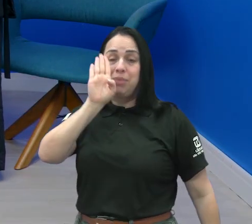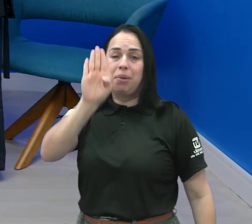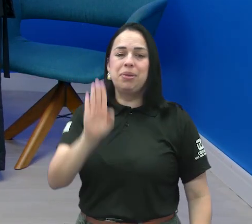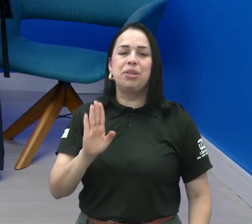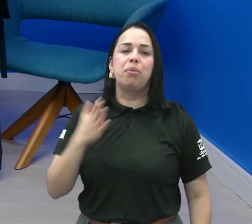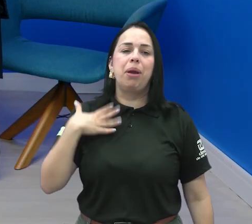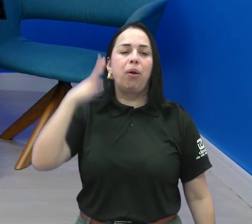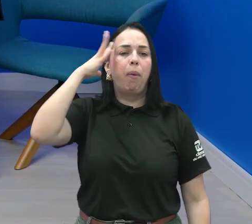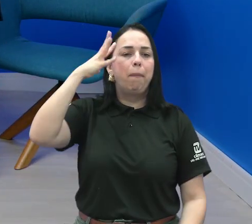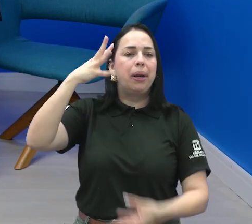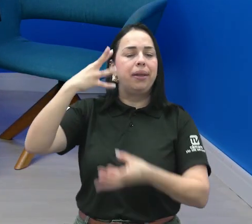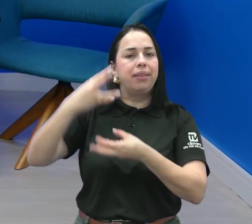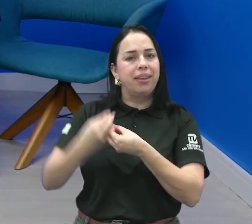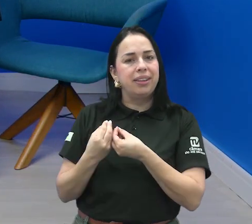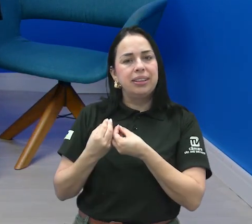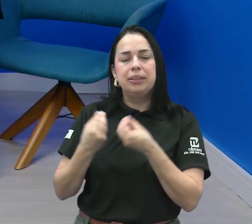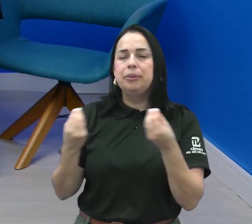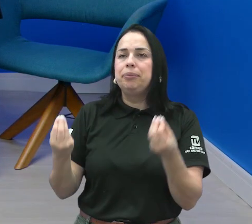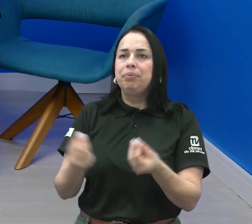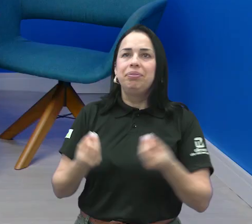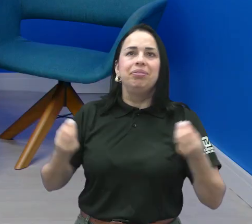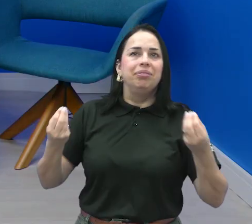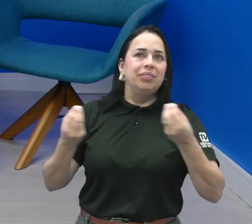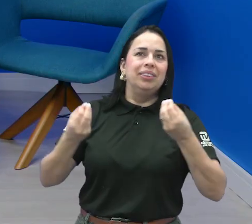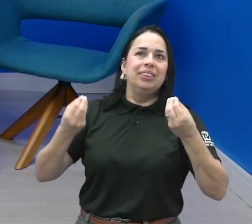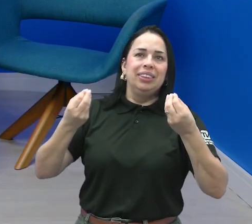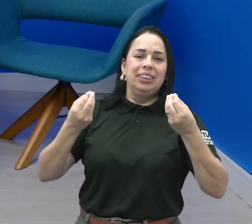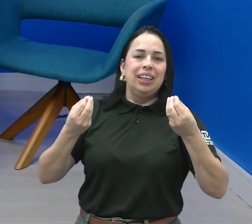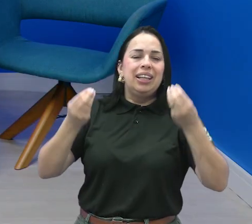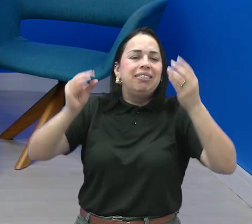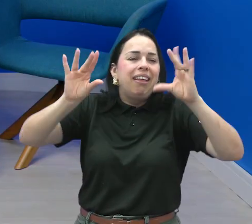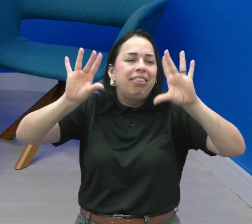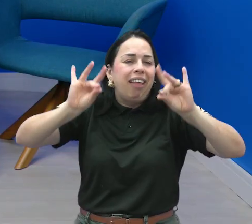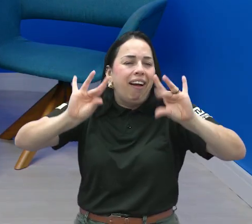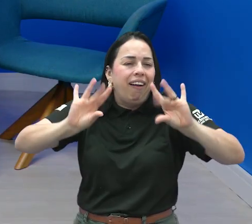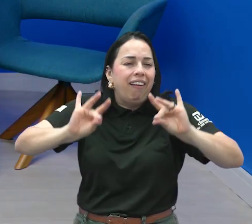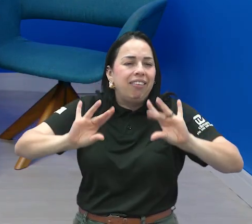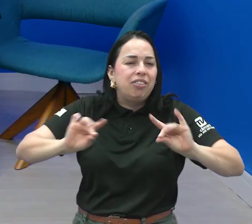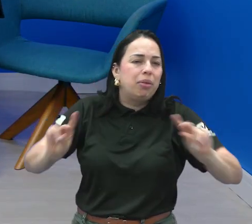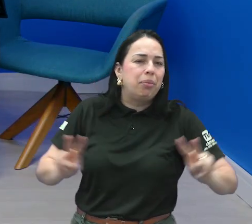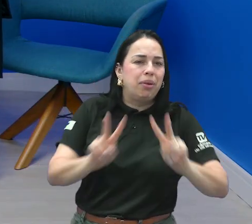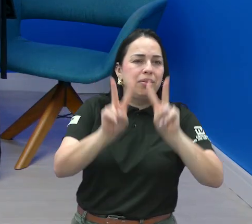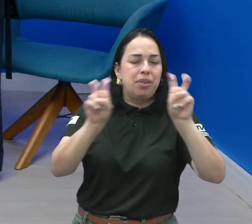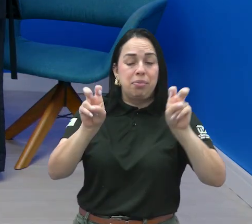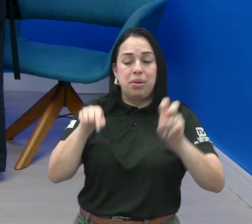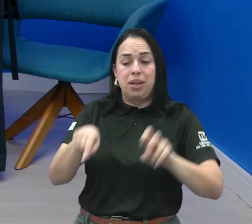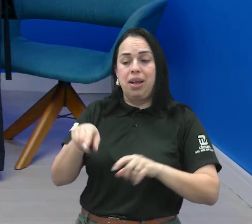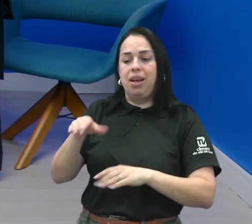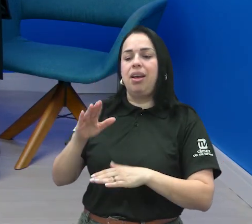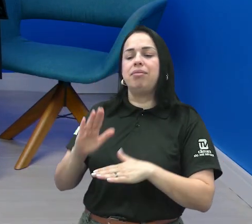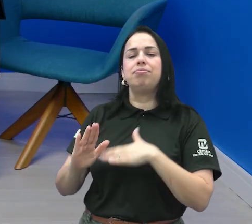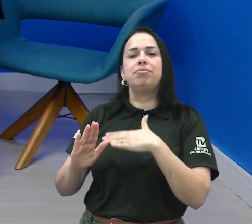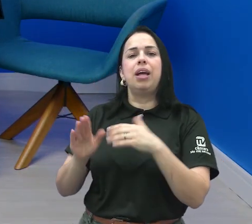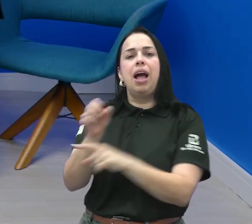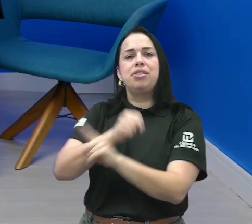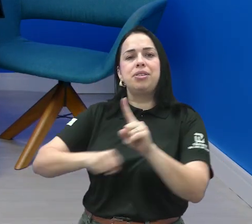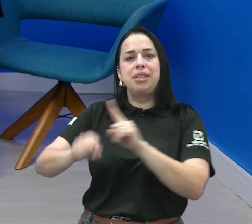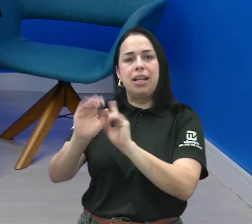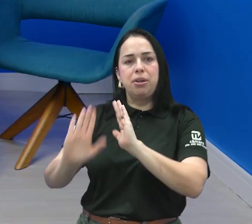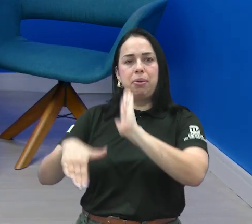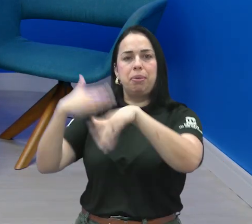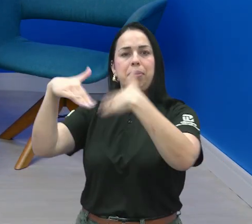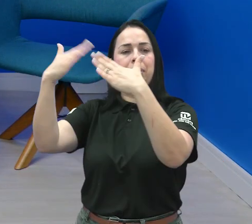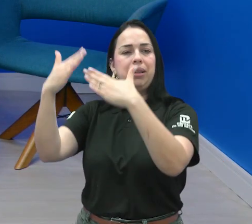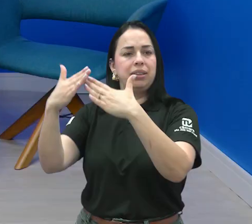mas principalmente para a gente entender mais de perto, detalhar essa questão do desenvolvimento humano, né? O que a